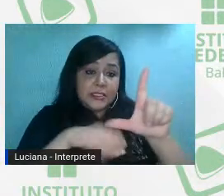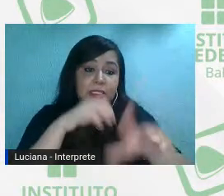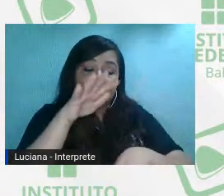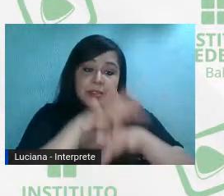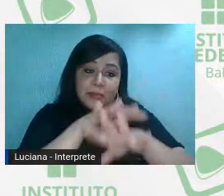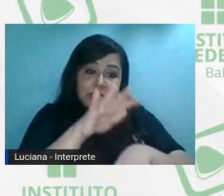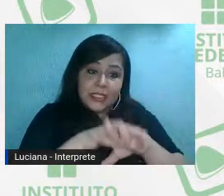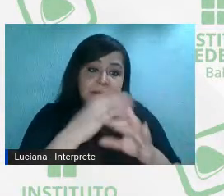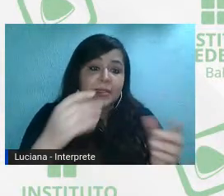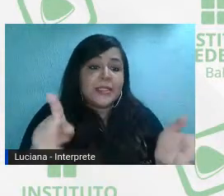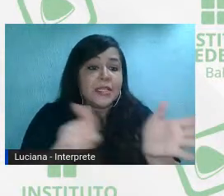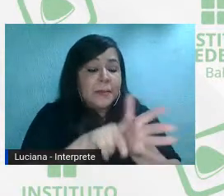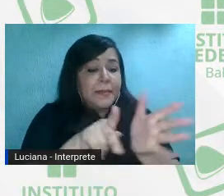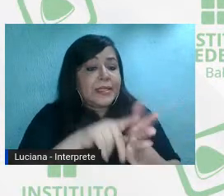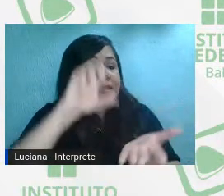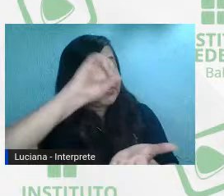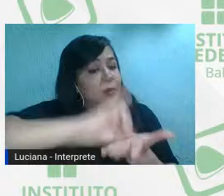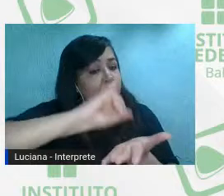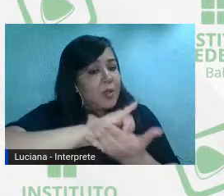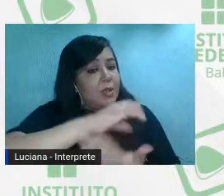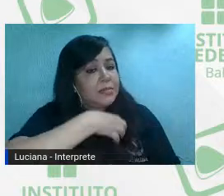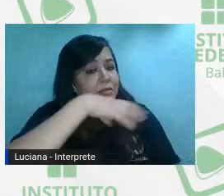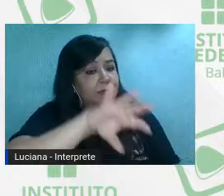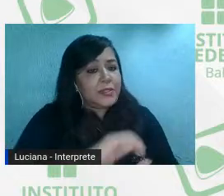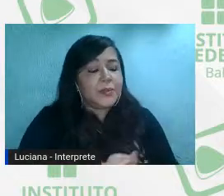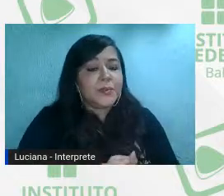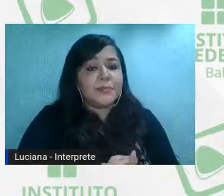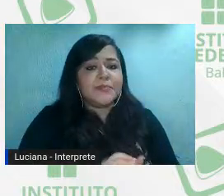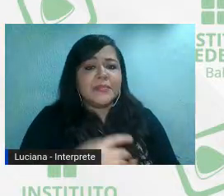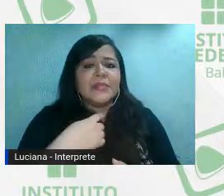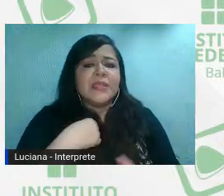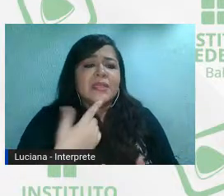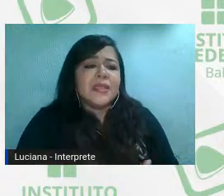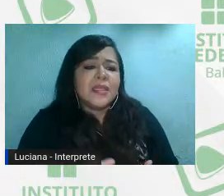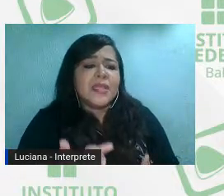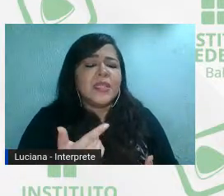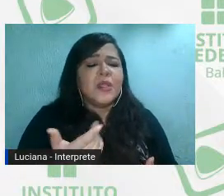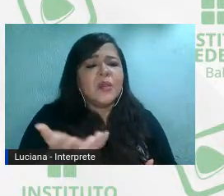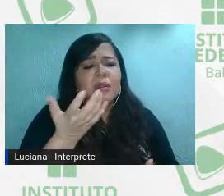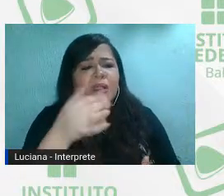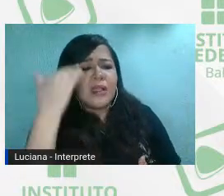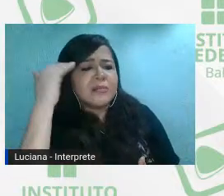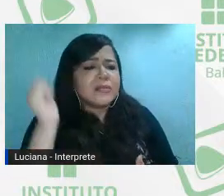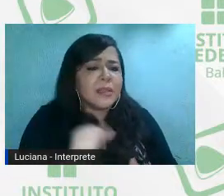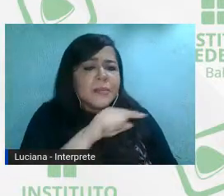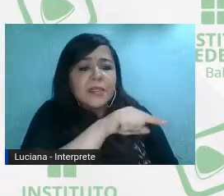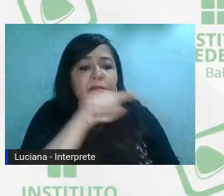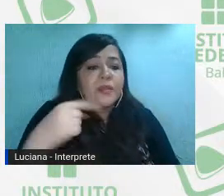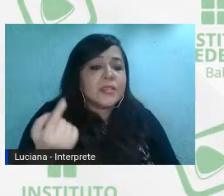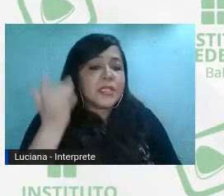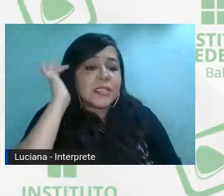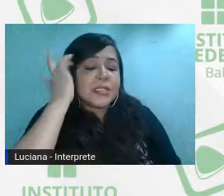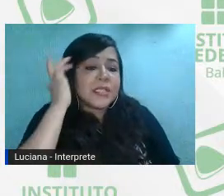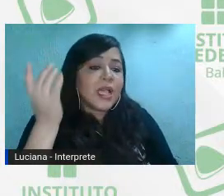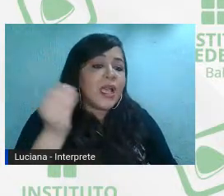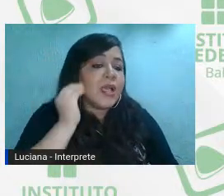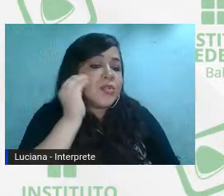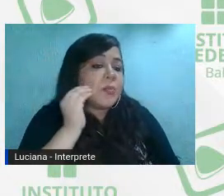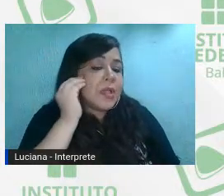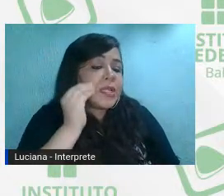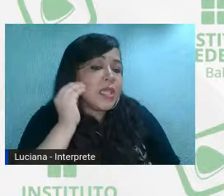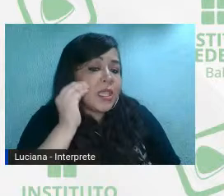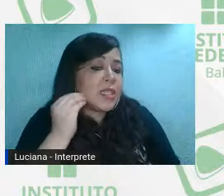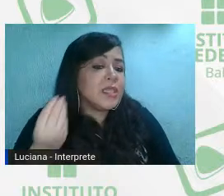aqui do Campus Salvador. E gostaria de saber como vocês acham que essas experiências